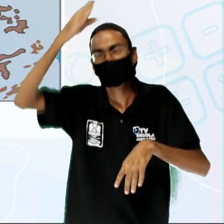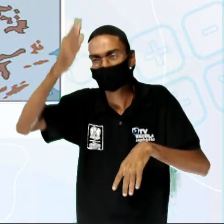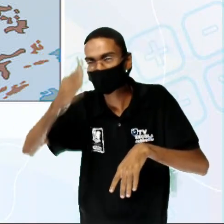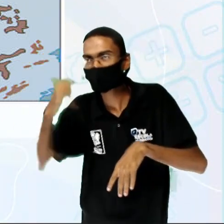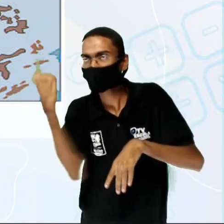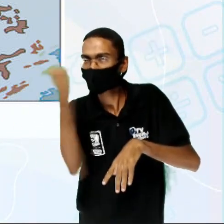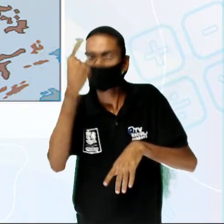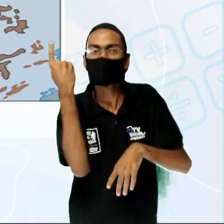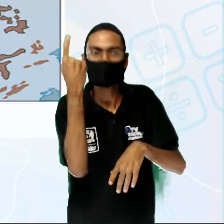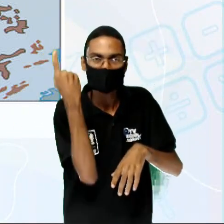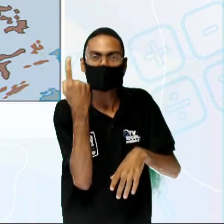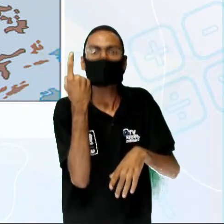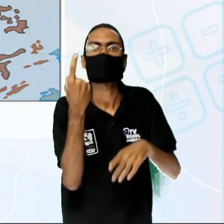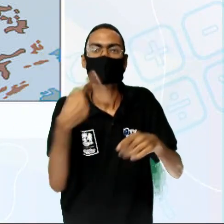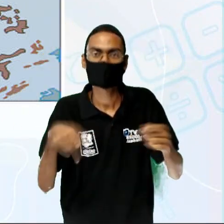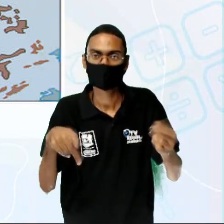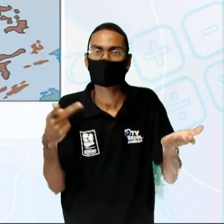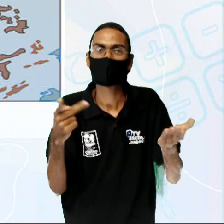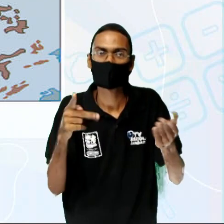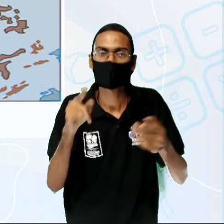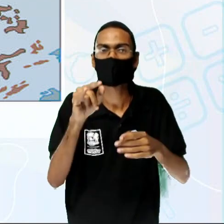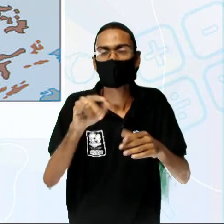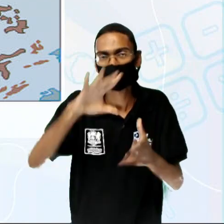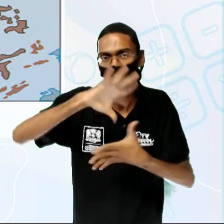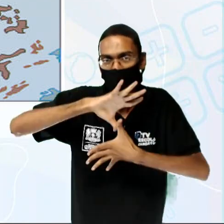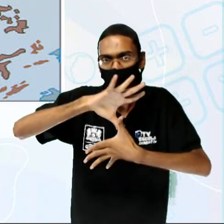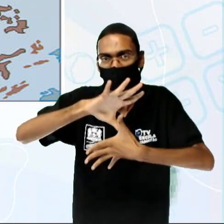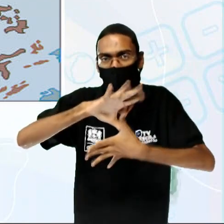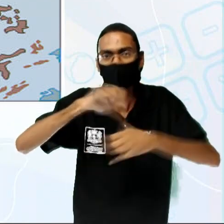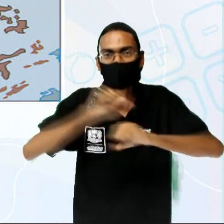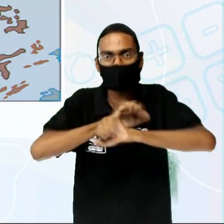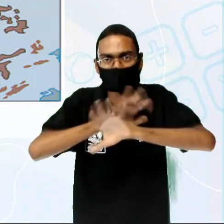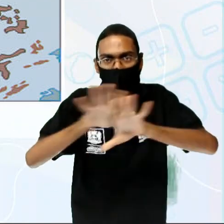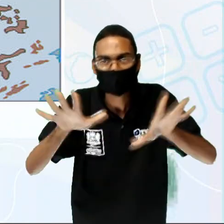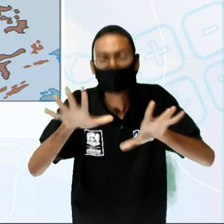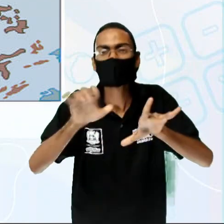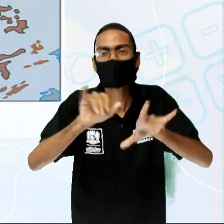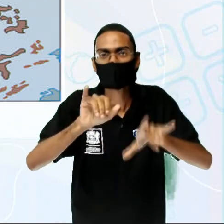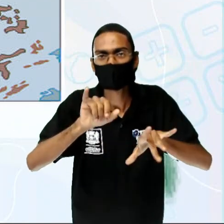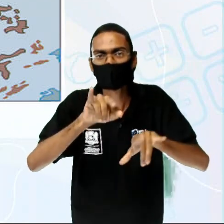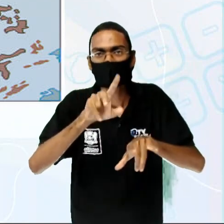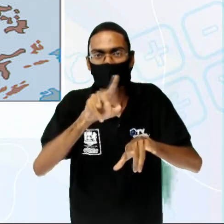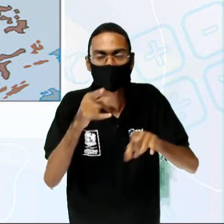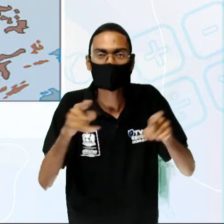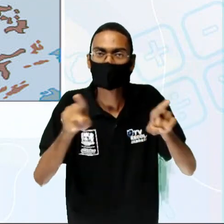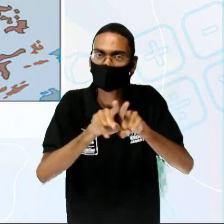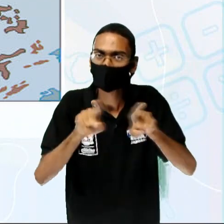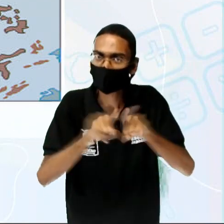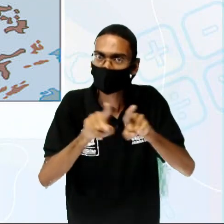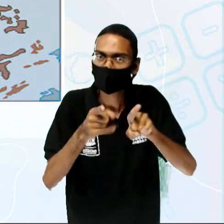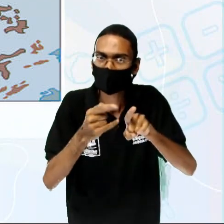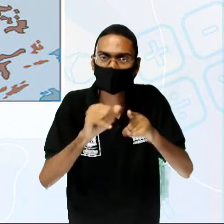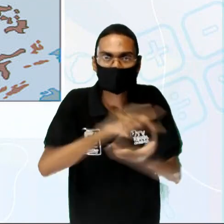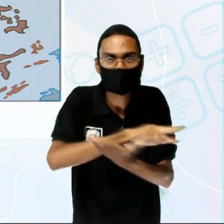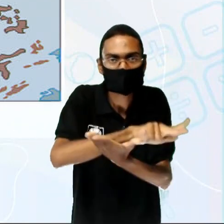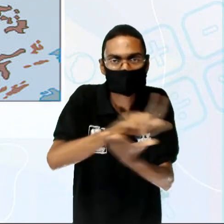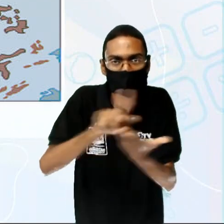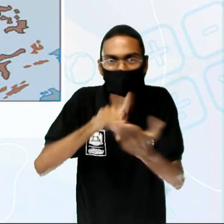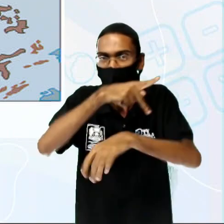né? Mas aí no mapa a gente tem a própria distribuição em si, do planalto da Sibéria, planície da Sibéria,